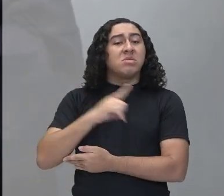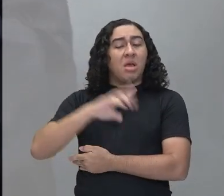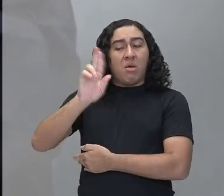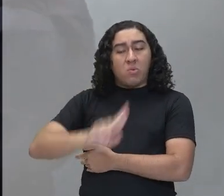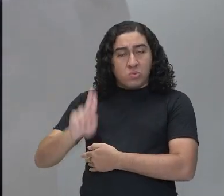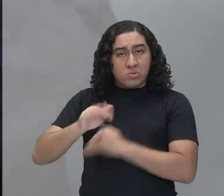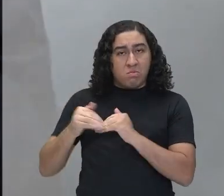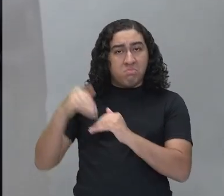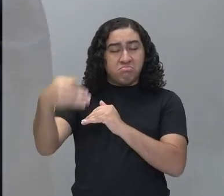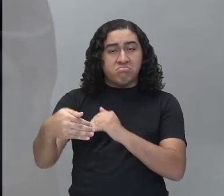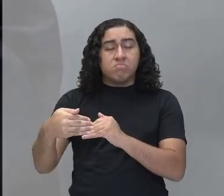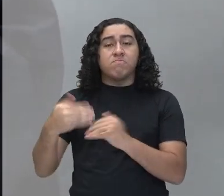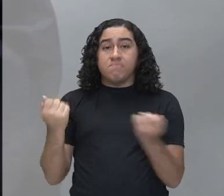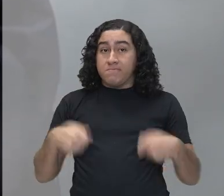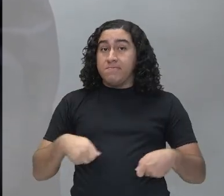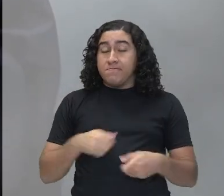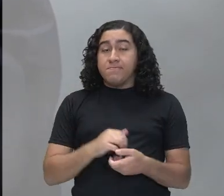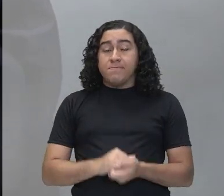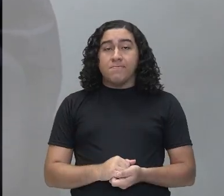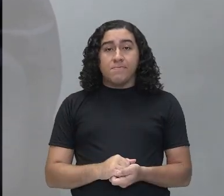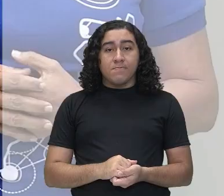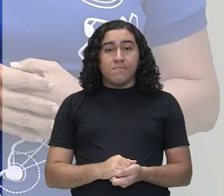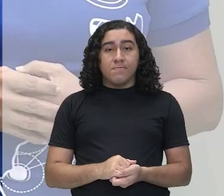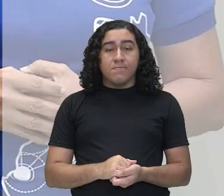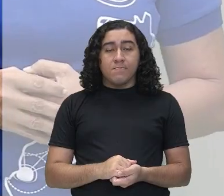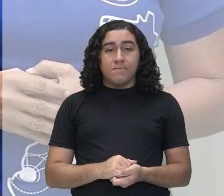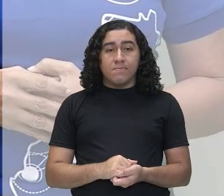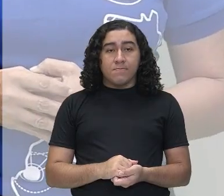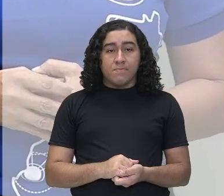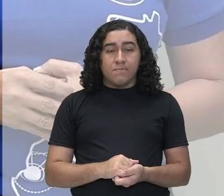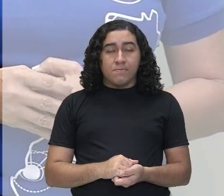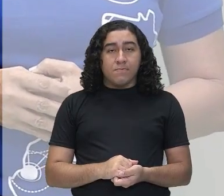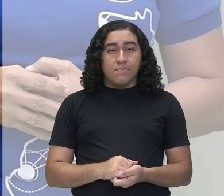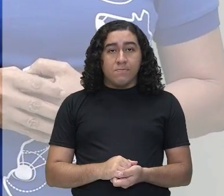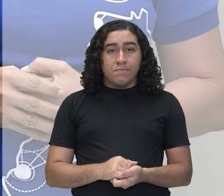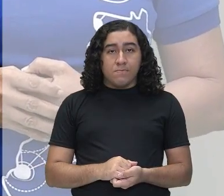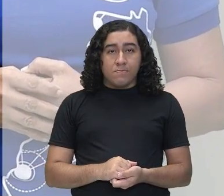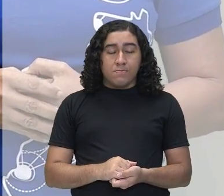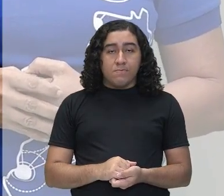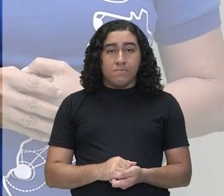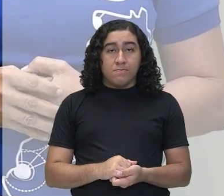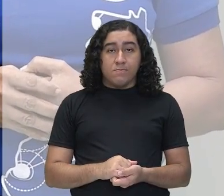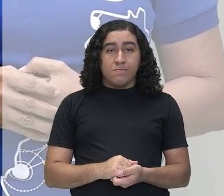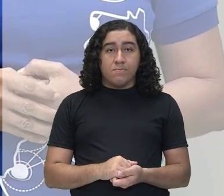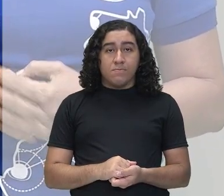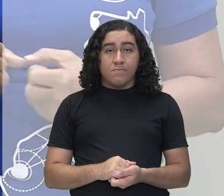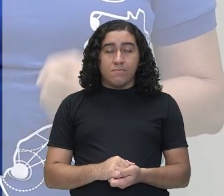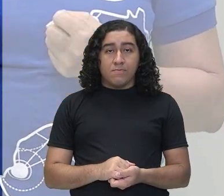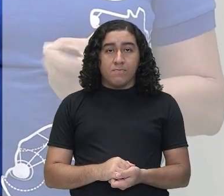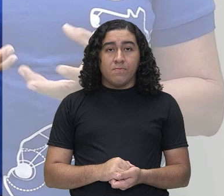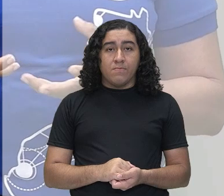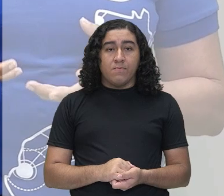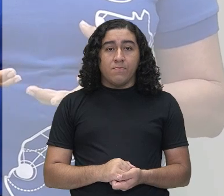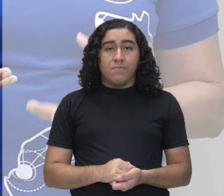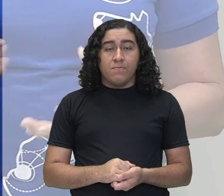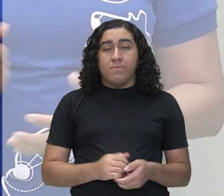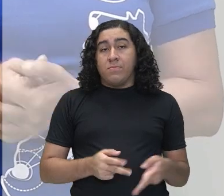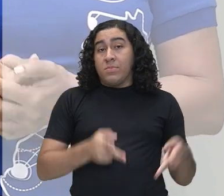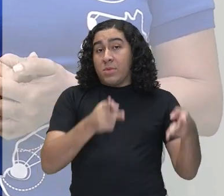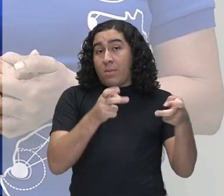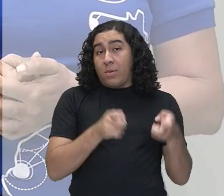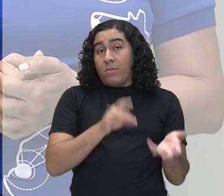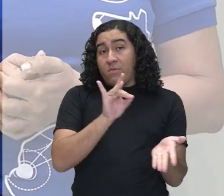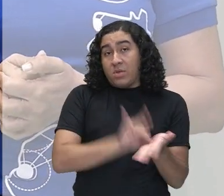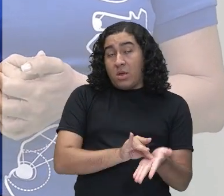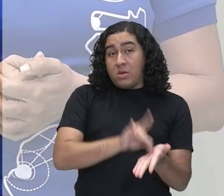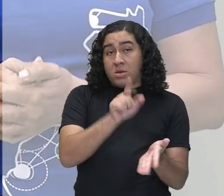morte, enfim, para alguma coisa. Dá para perceber, né, que essa geração é bem mais sombria que a